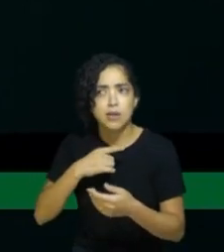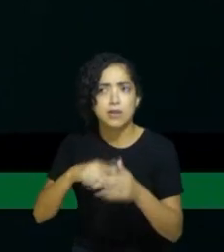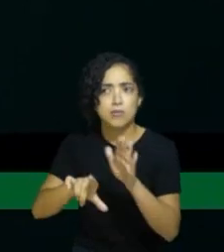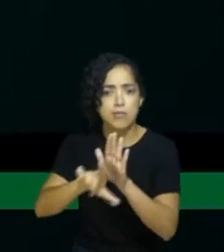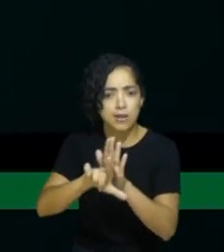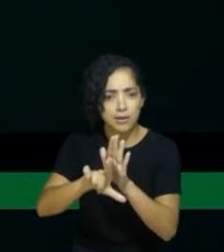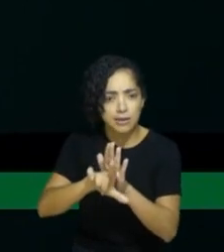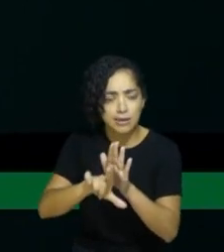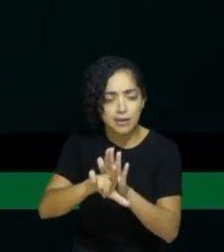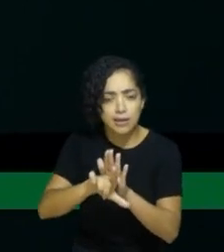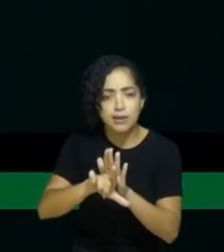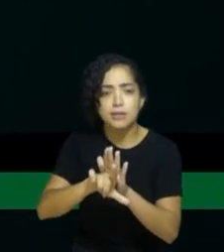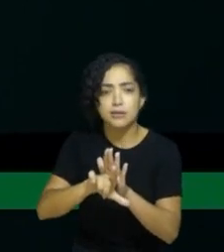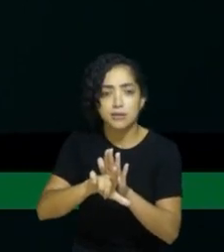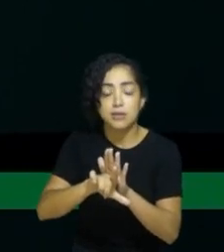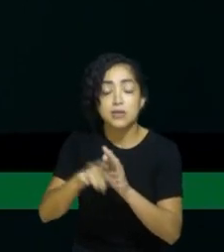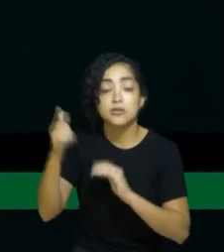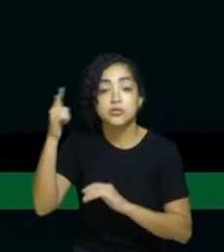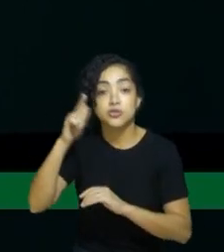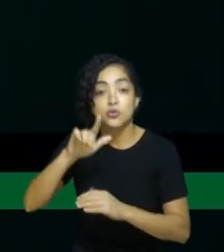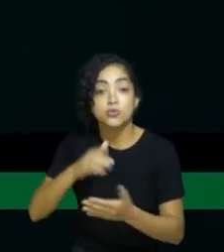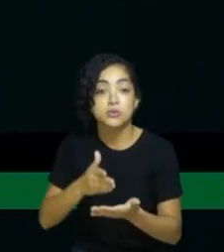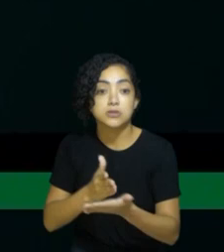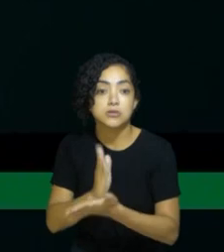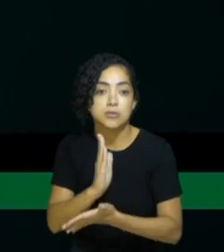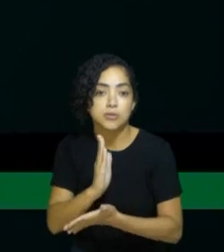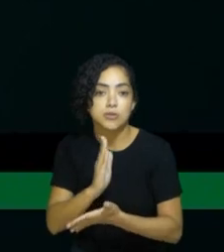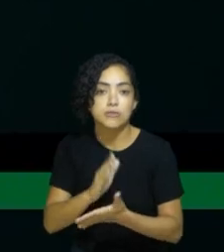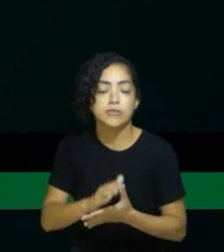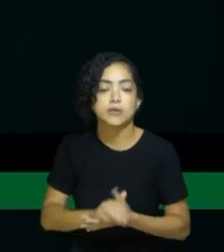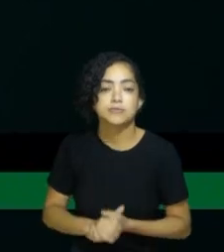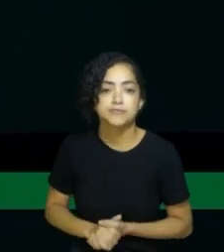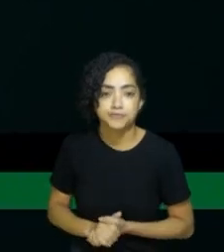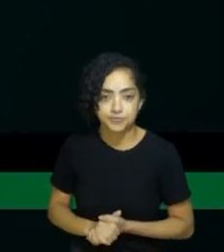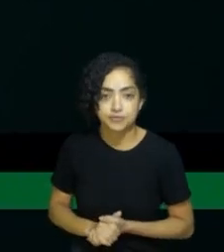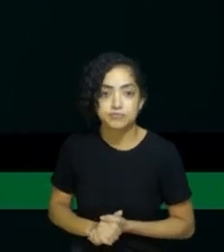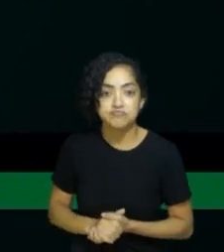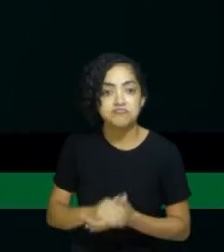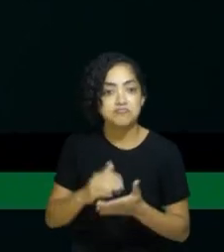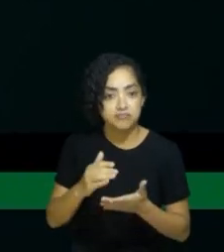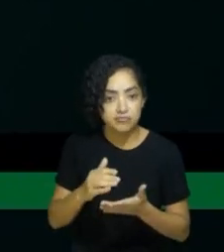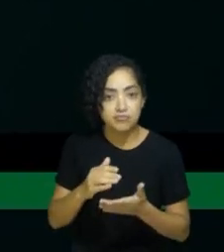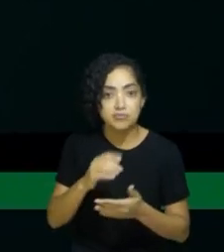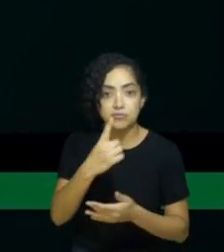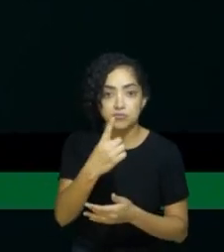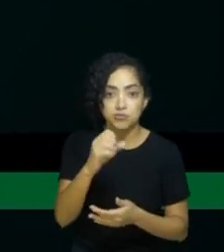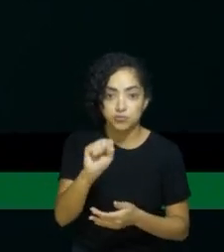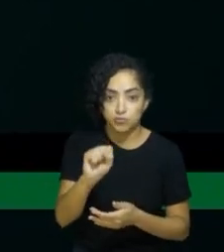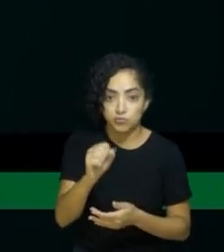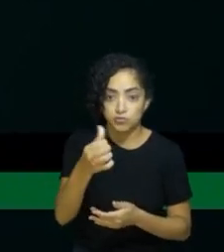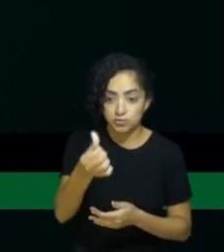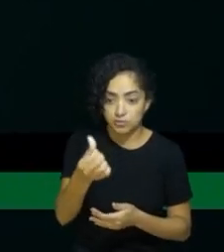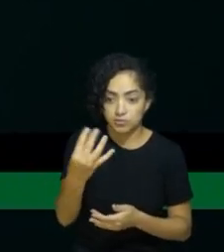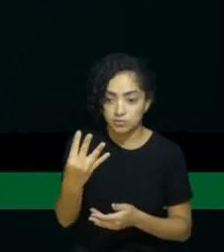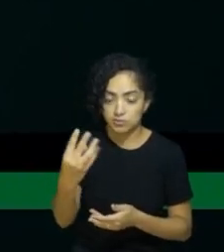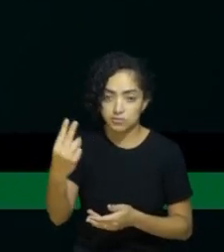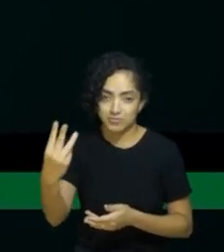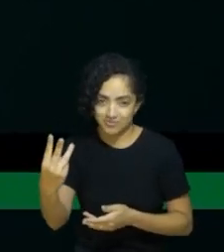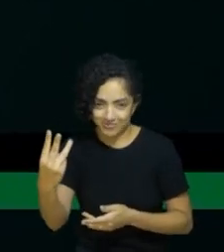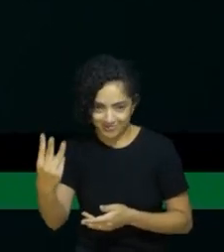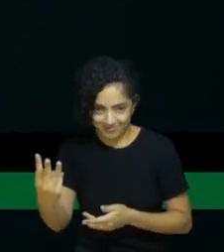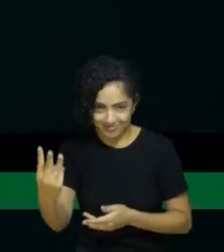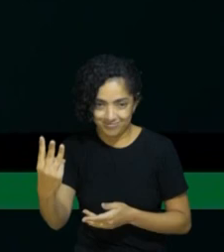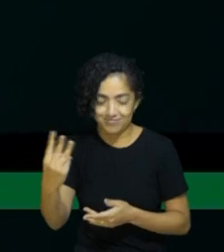aqui e nós conseguimos aprovar e virou lei a lei 18 643 de 26 de abril